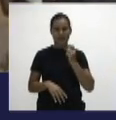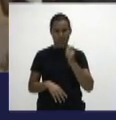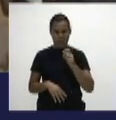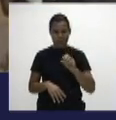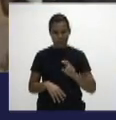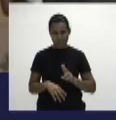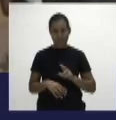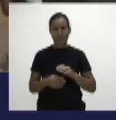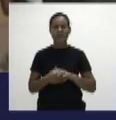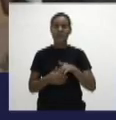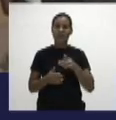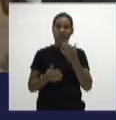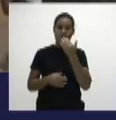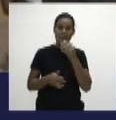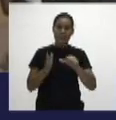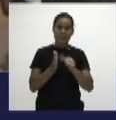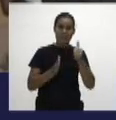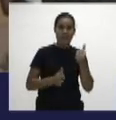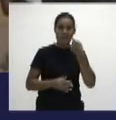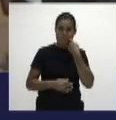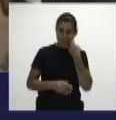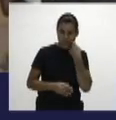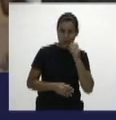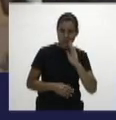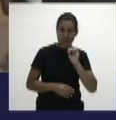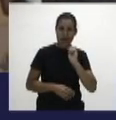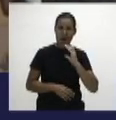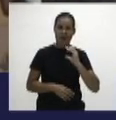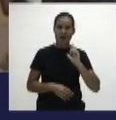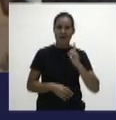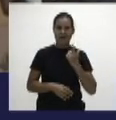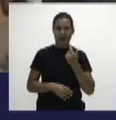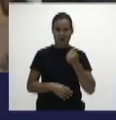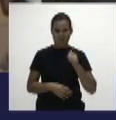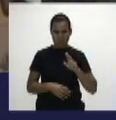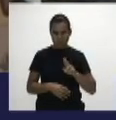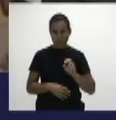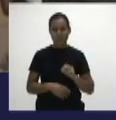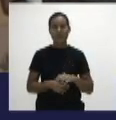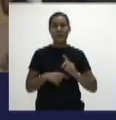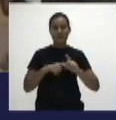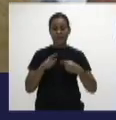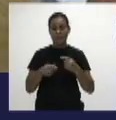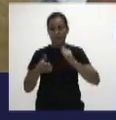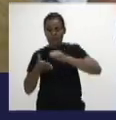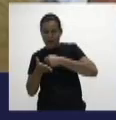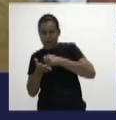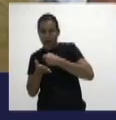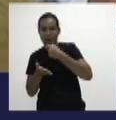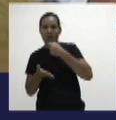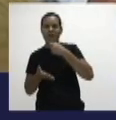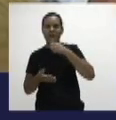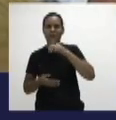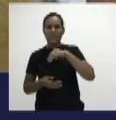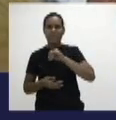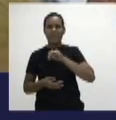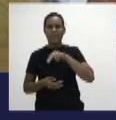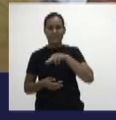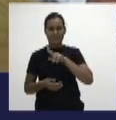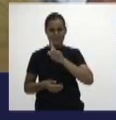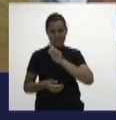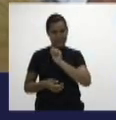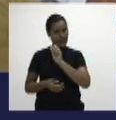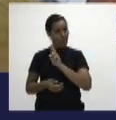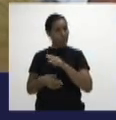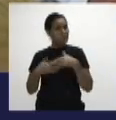é refeição e outro é sobremesa É você come um bacalhauzinho que é salgado e depois você vem com mingauzinho para suavizar tudo que é mais suave que piadinha